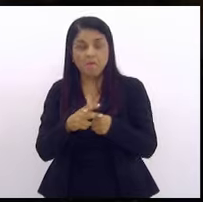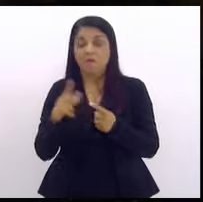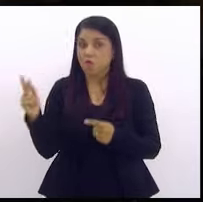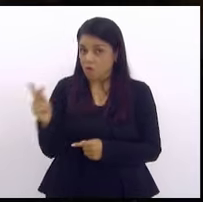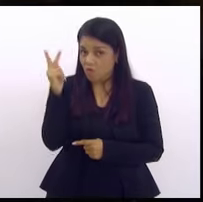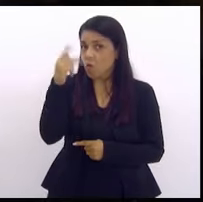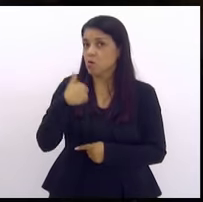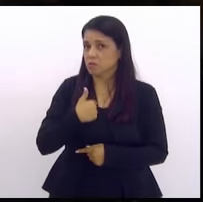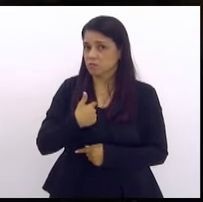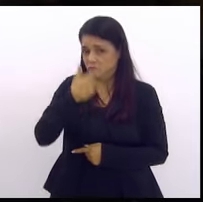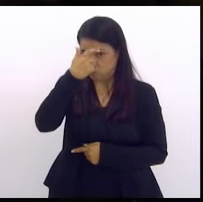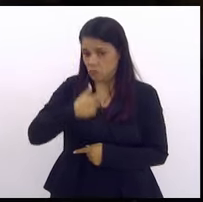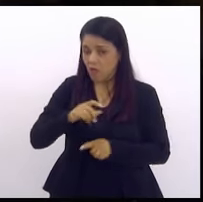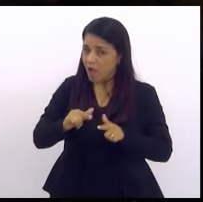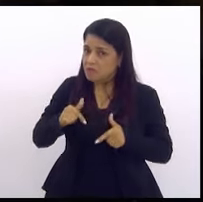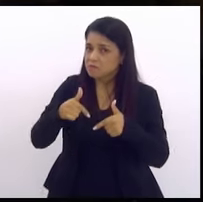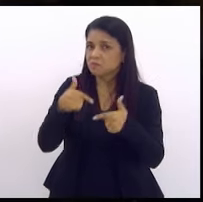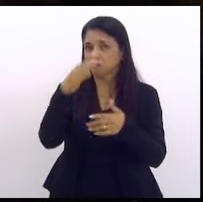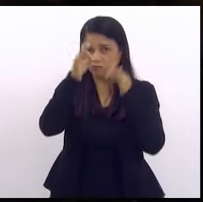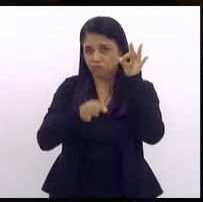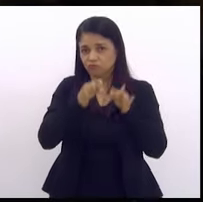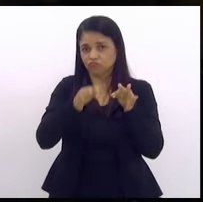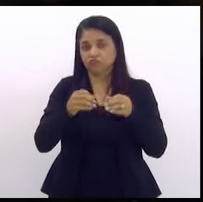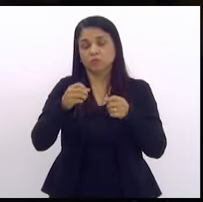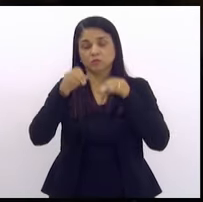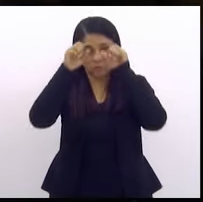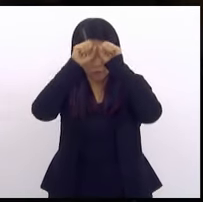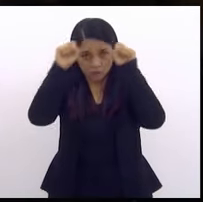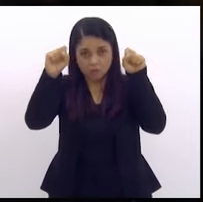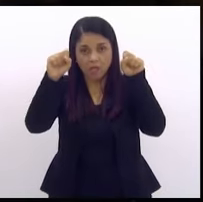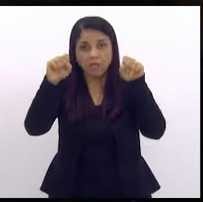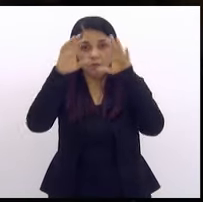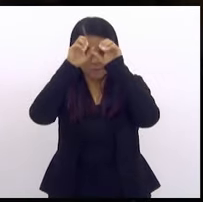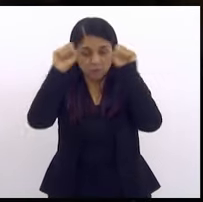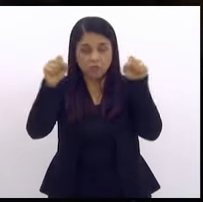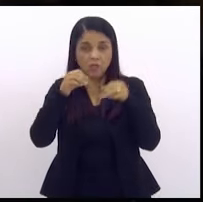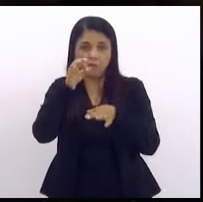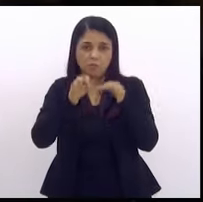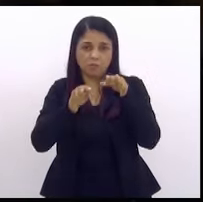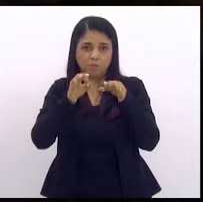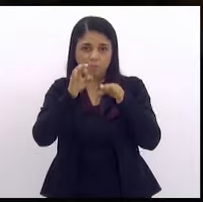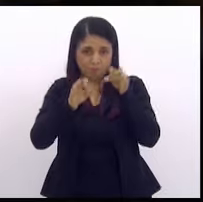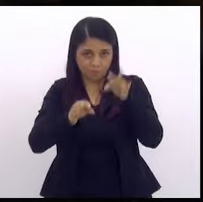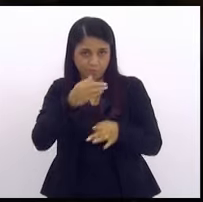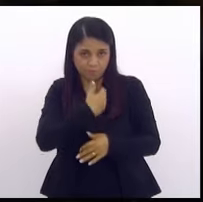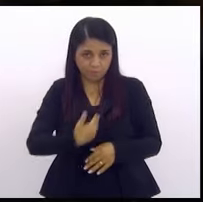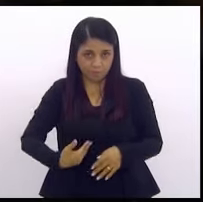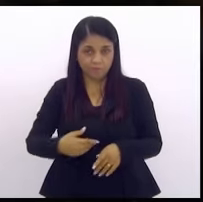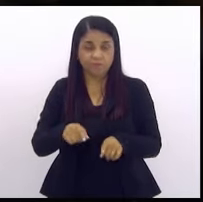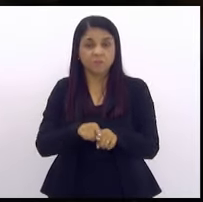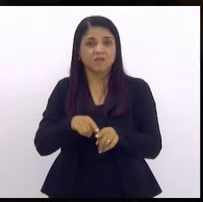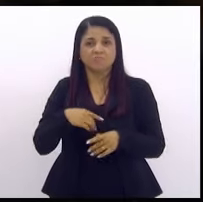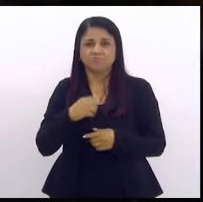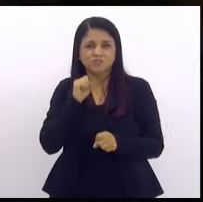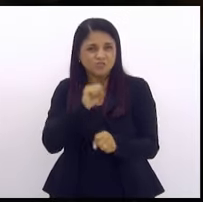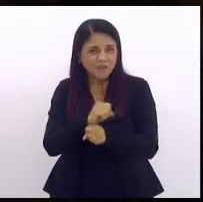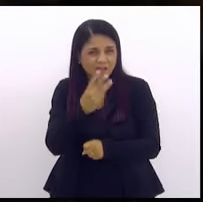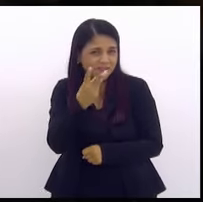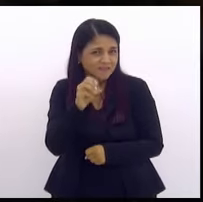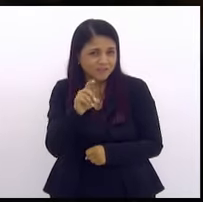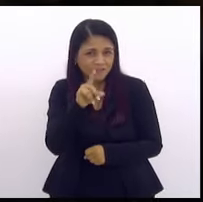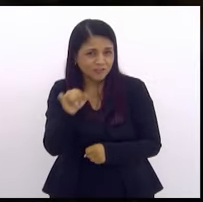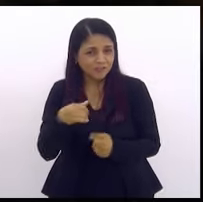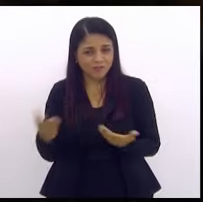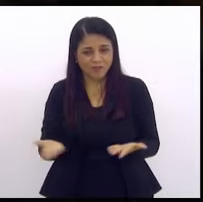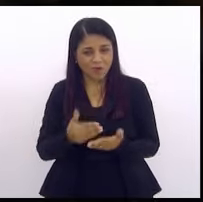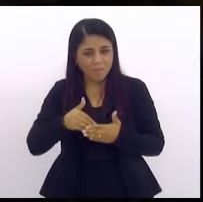valorizo a ação da Justiça e a ação do Ministério Público, mas não dá mais, não dá para esperar 30 dias, porque a gente está à beira de